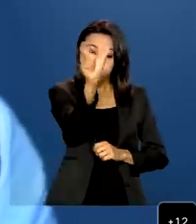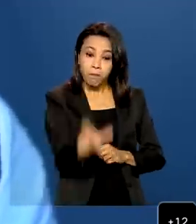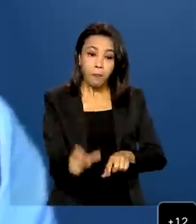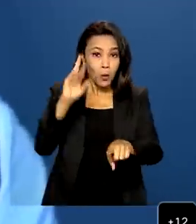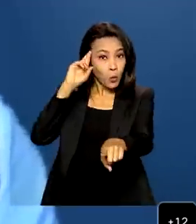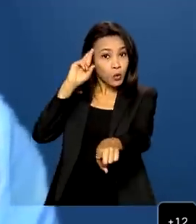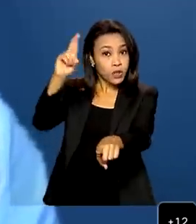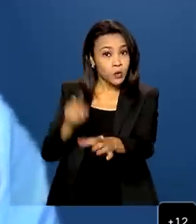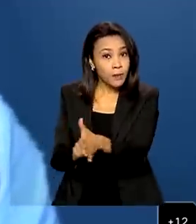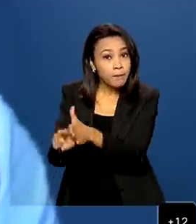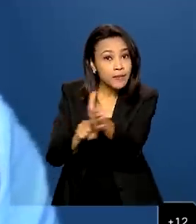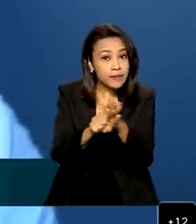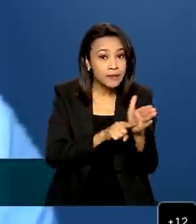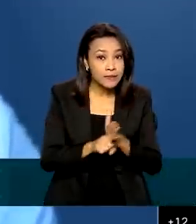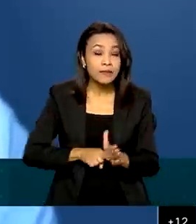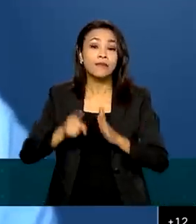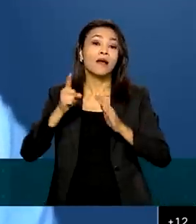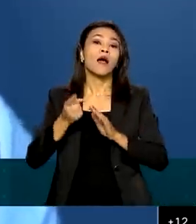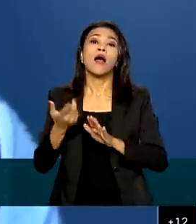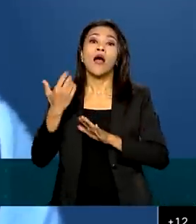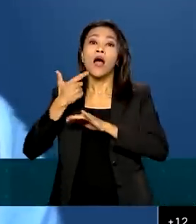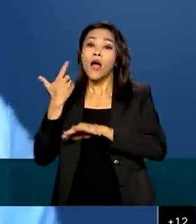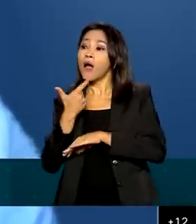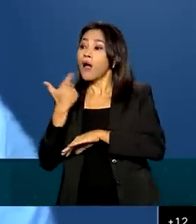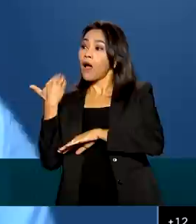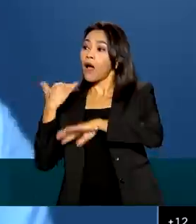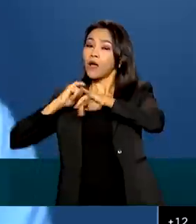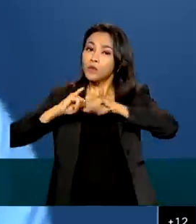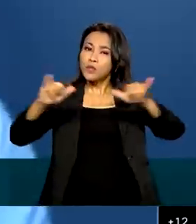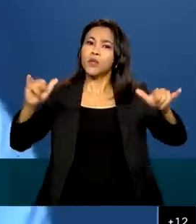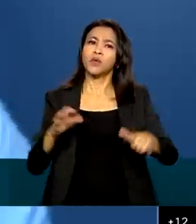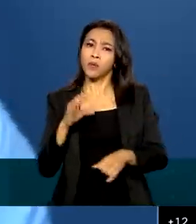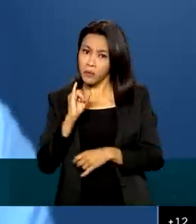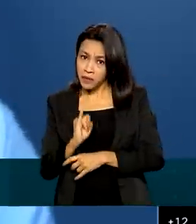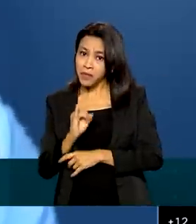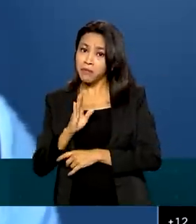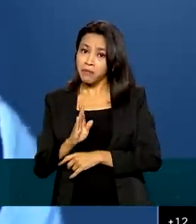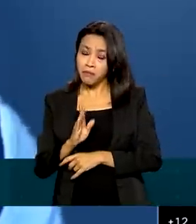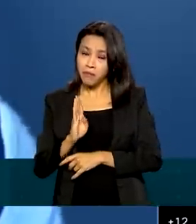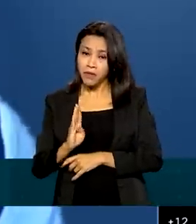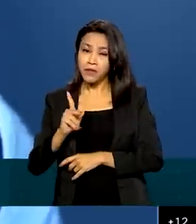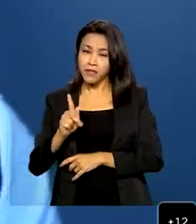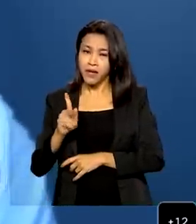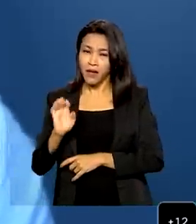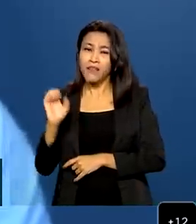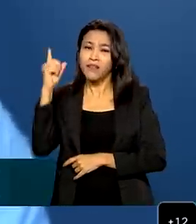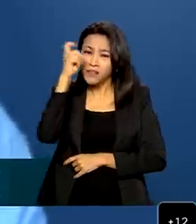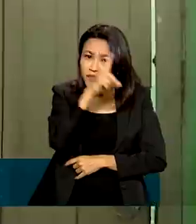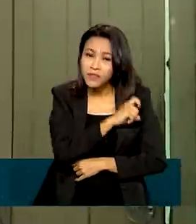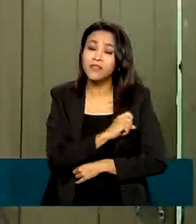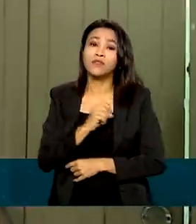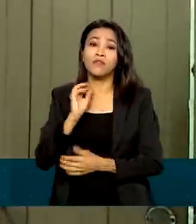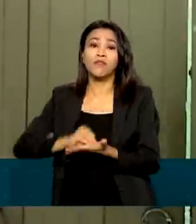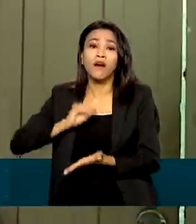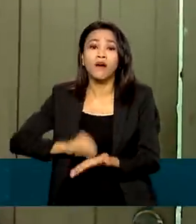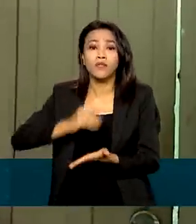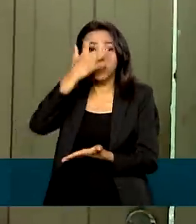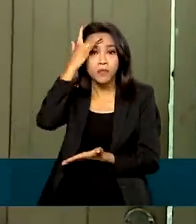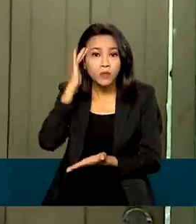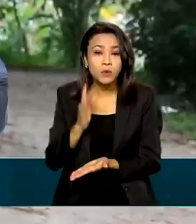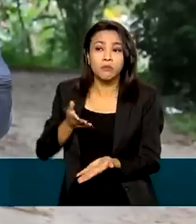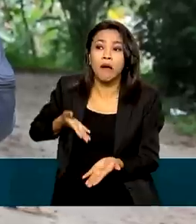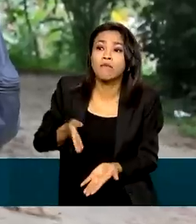pesquisa, Simar Azeredo, anunciou que o IBGE vem enfrentando dificuldades relativas à falta de pessoal para